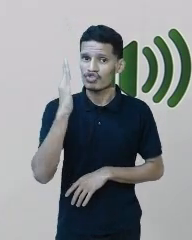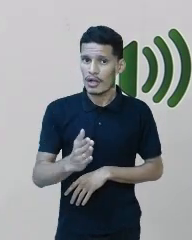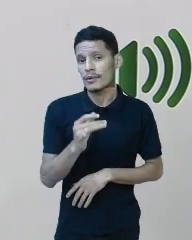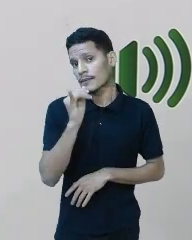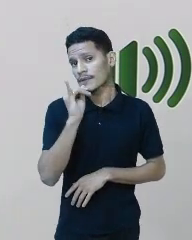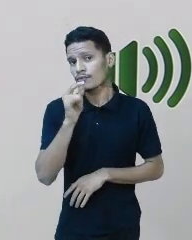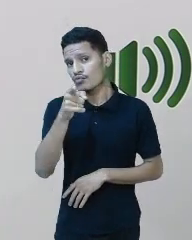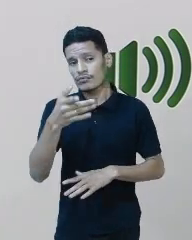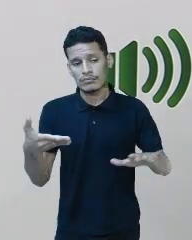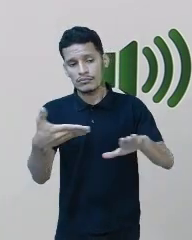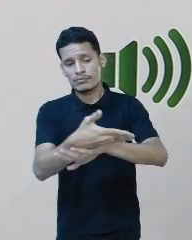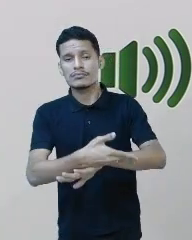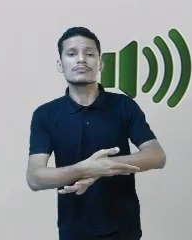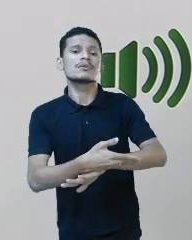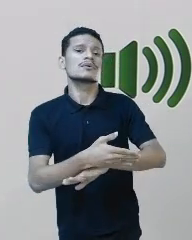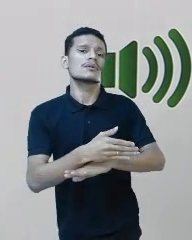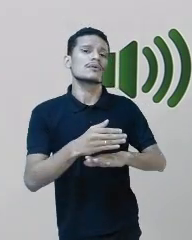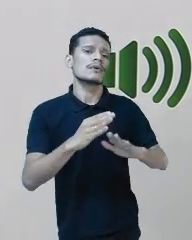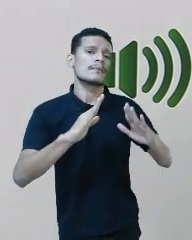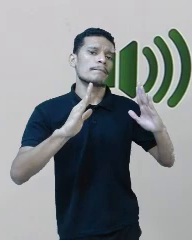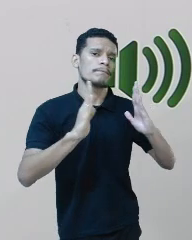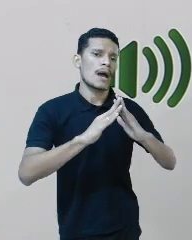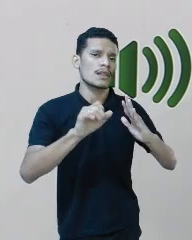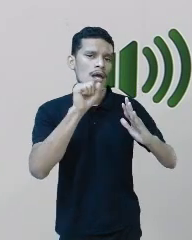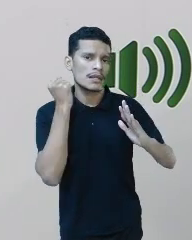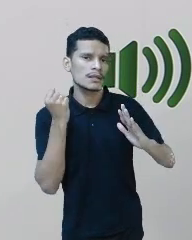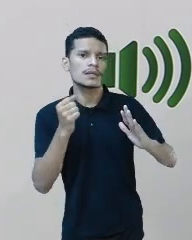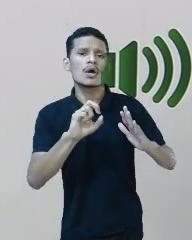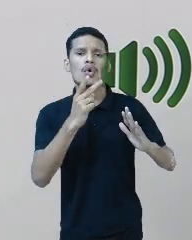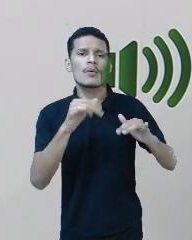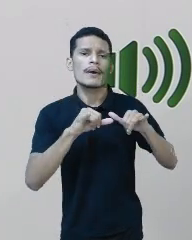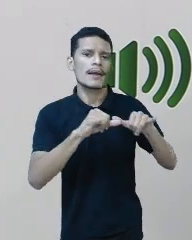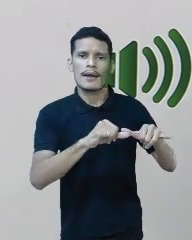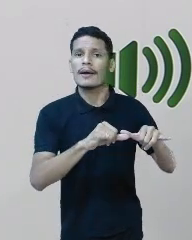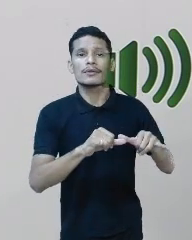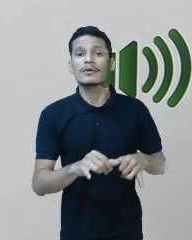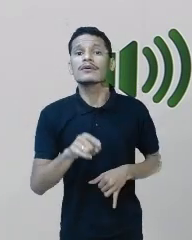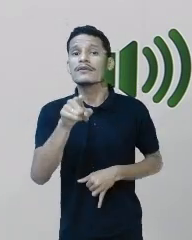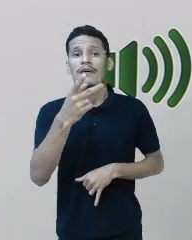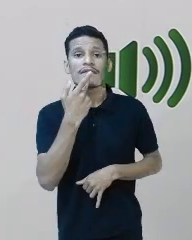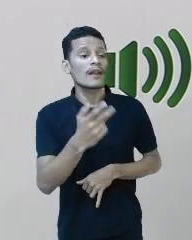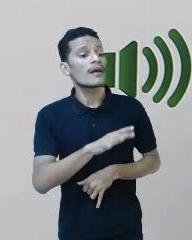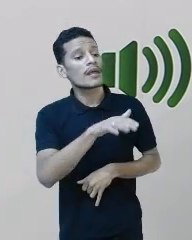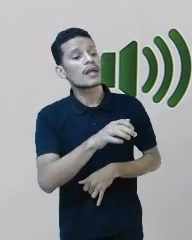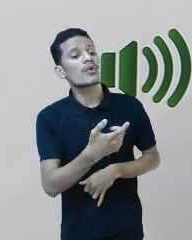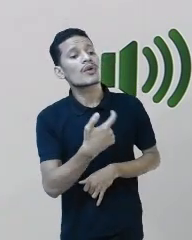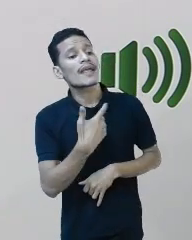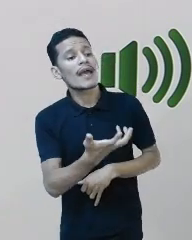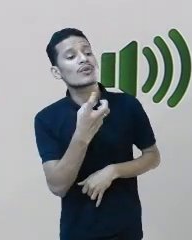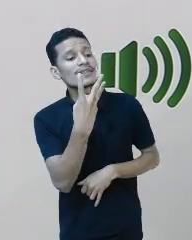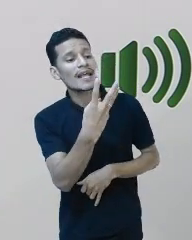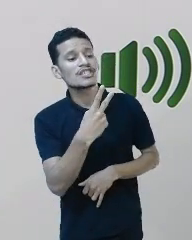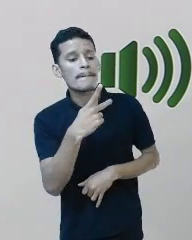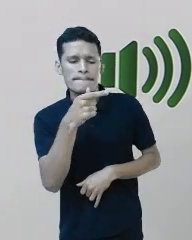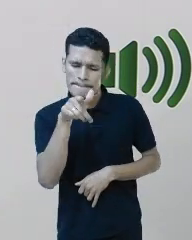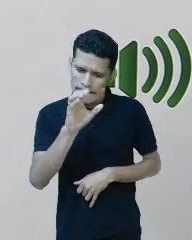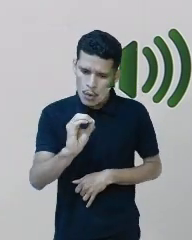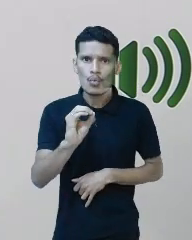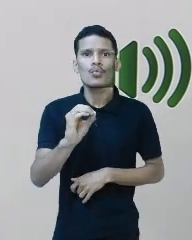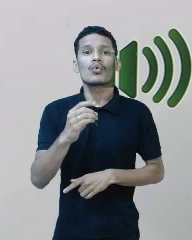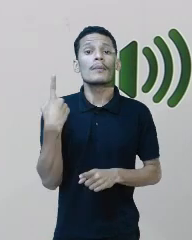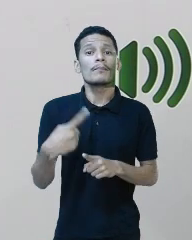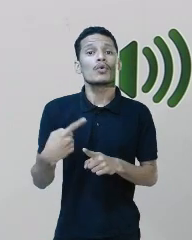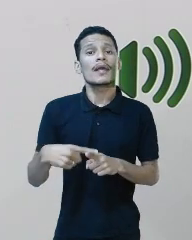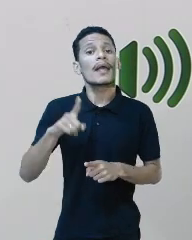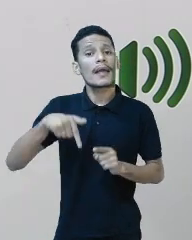vai numa padaria, você vai num mercado, e aí você diz, eu quero 3 pão. Porque é o hábito que a gente